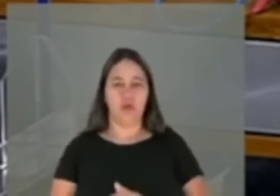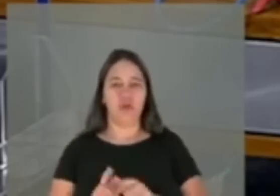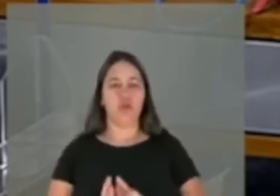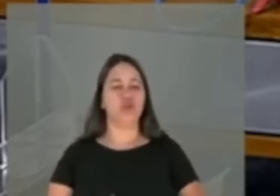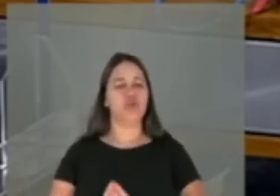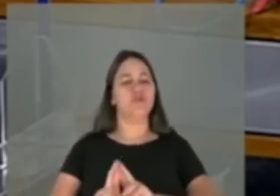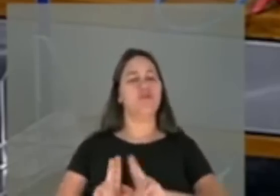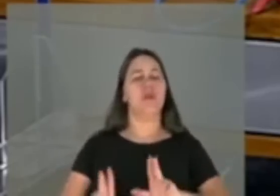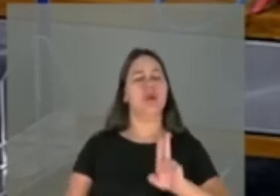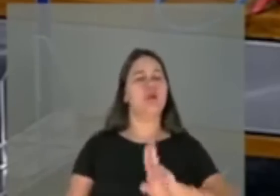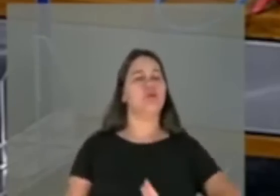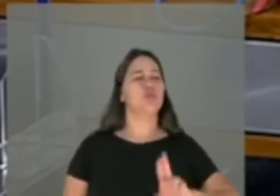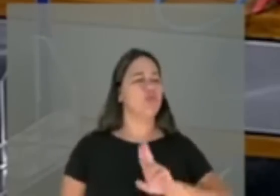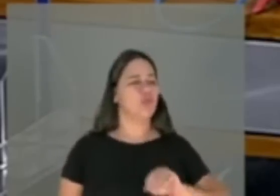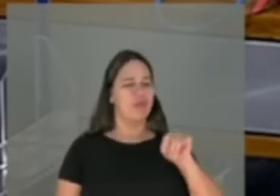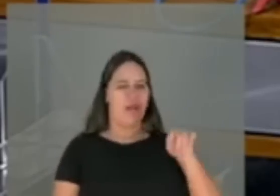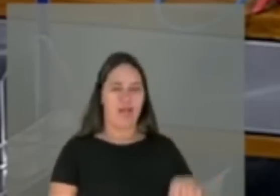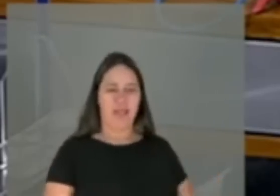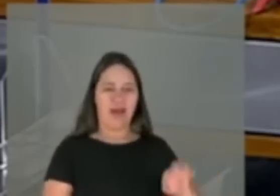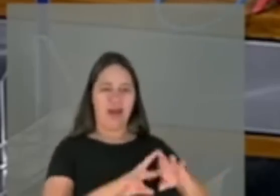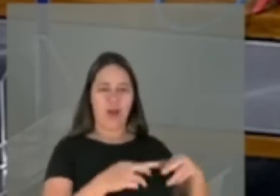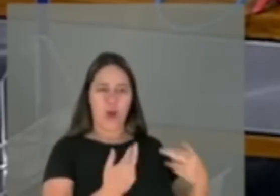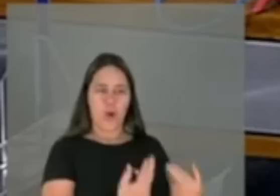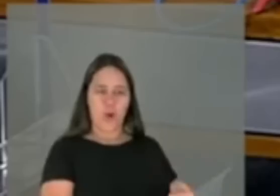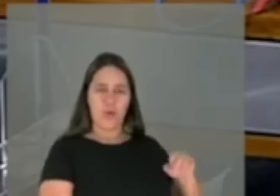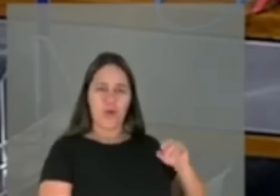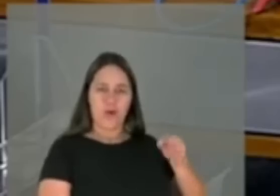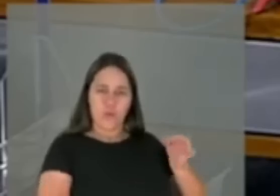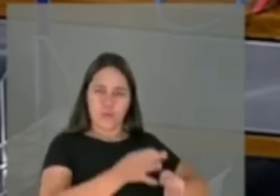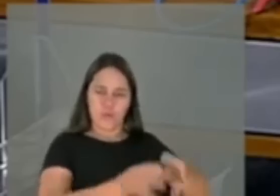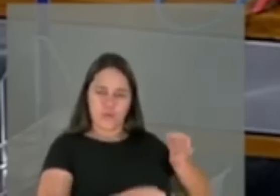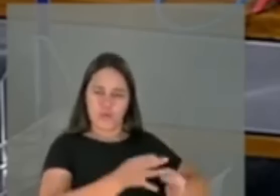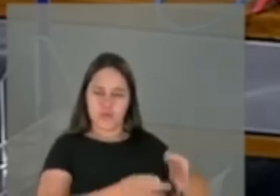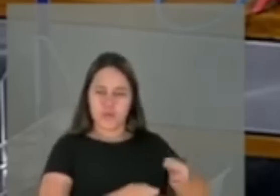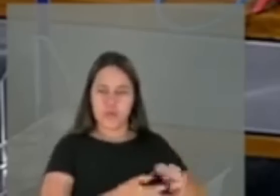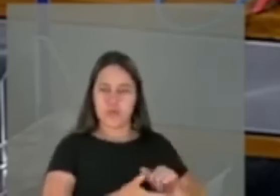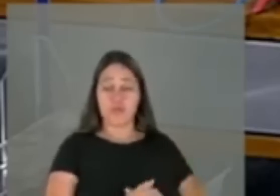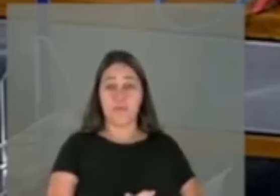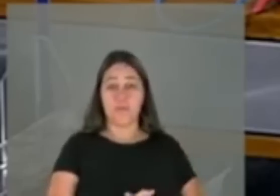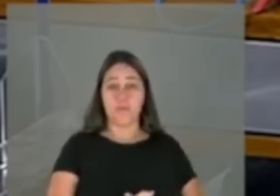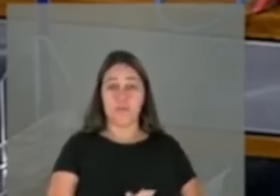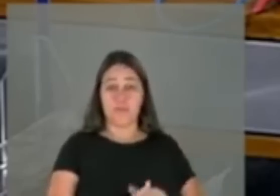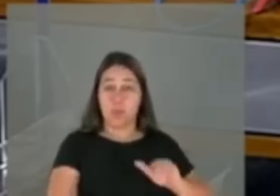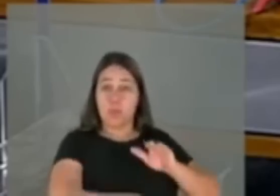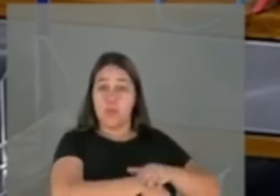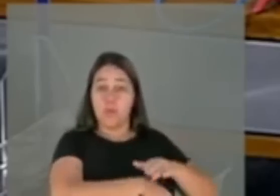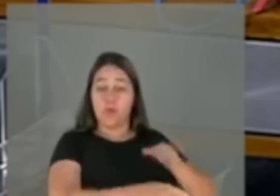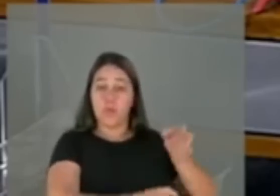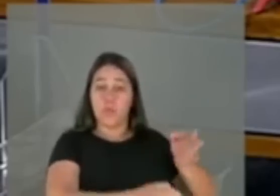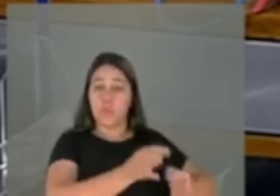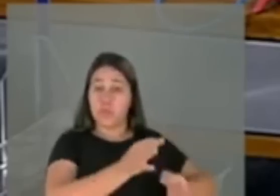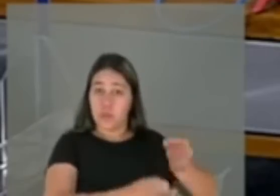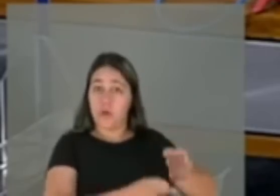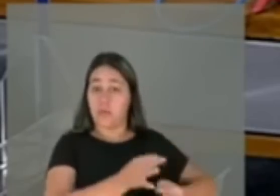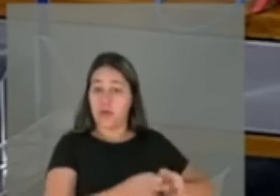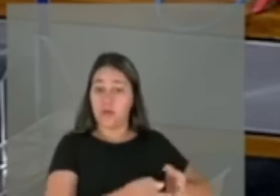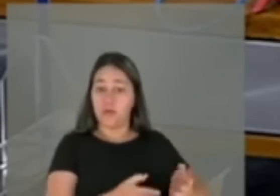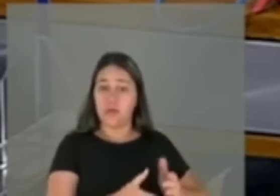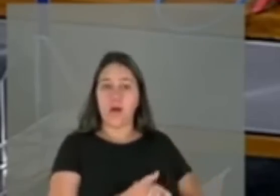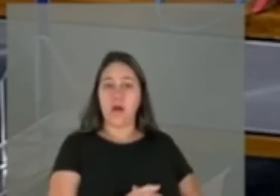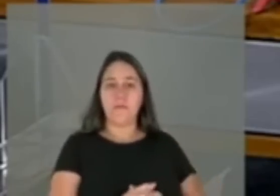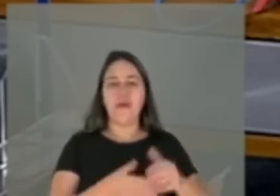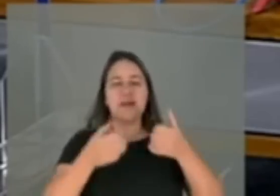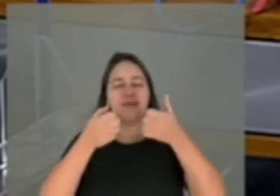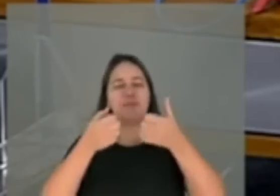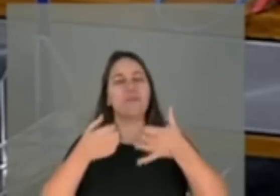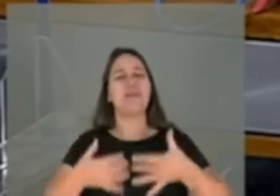uma audiência uma audiência é do curso de um julgamento no Exercício a magistratura para